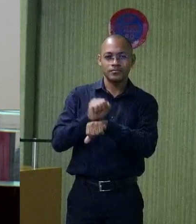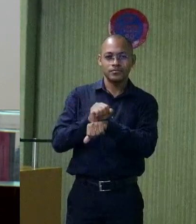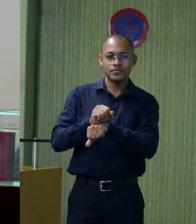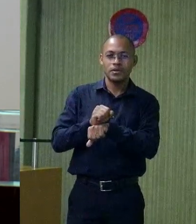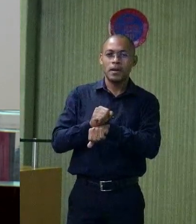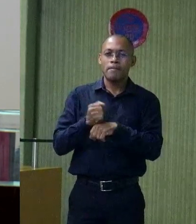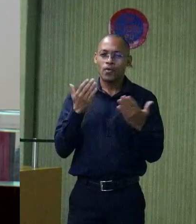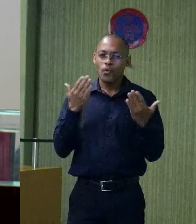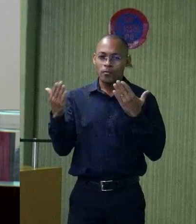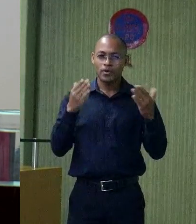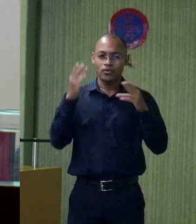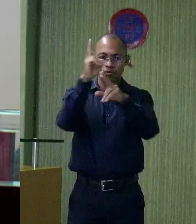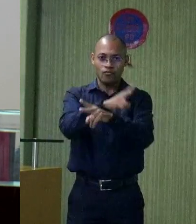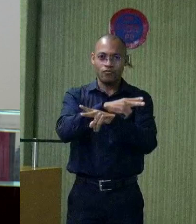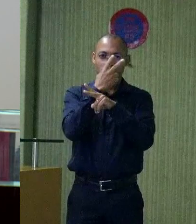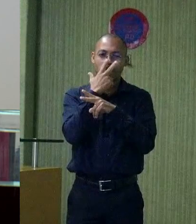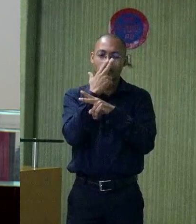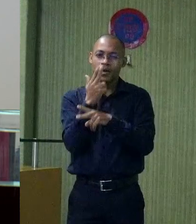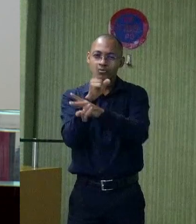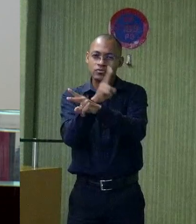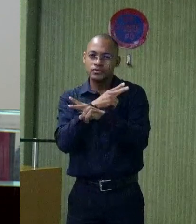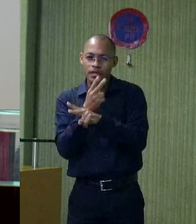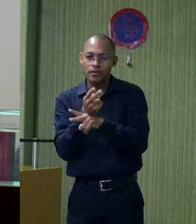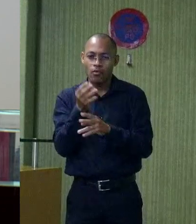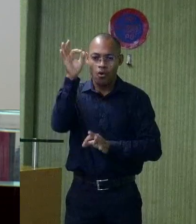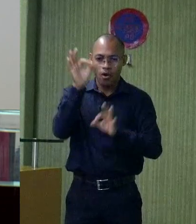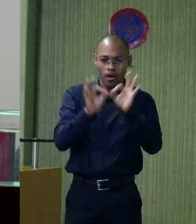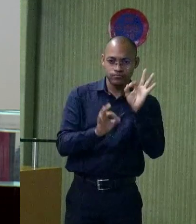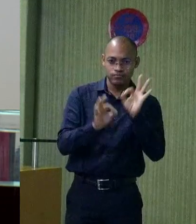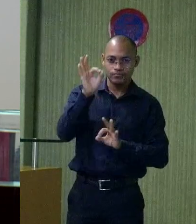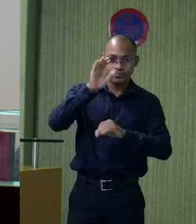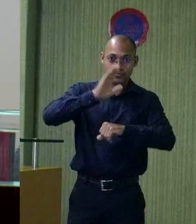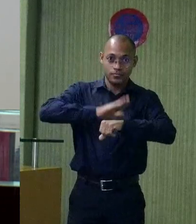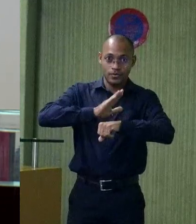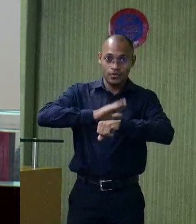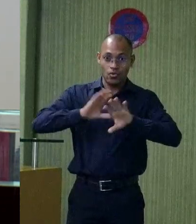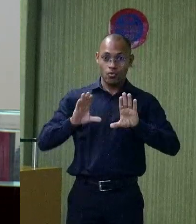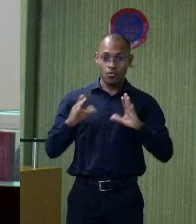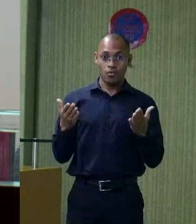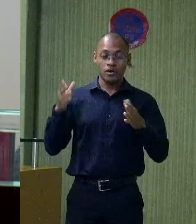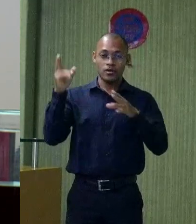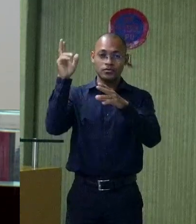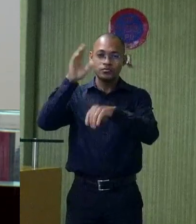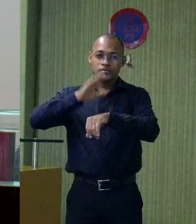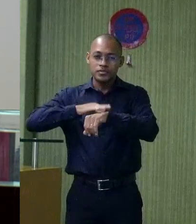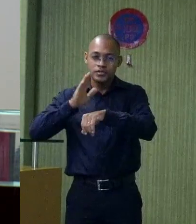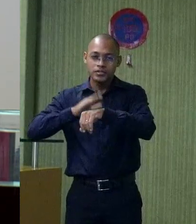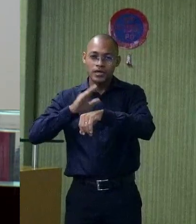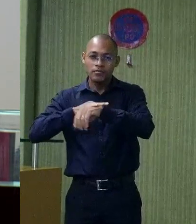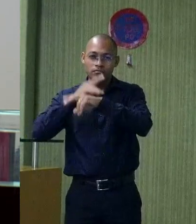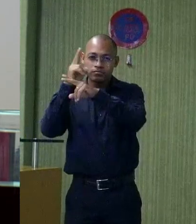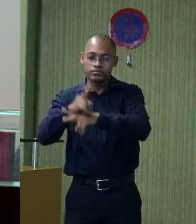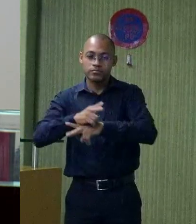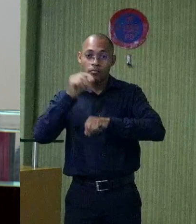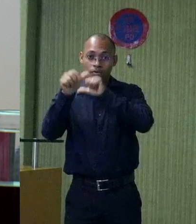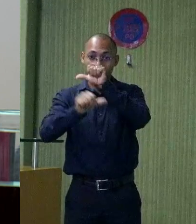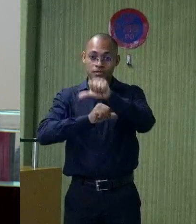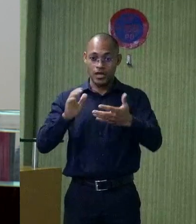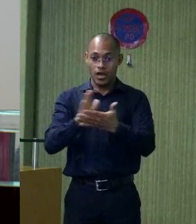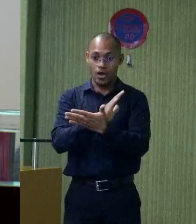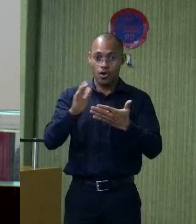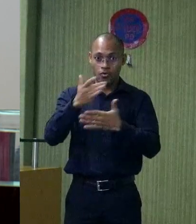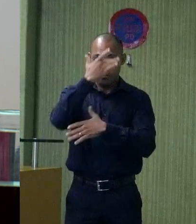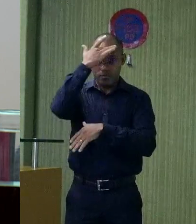vento maneira o tempo maneio o tempo quando os ventos de mudança sopram umas pessoas levantam